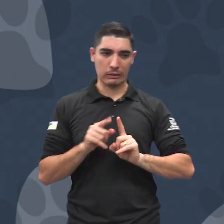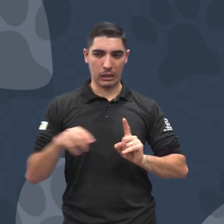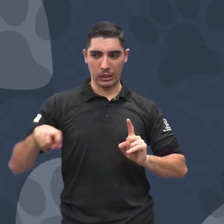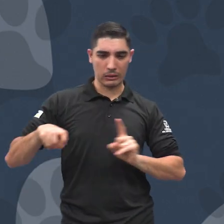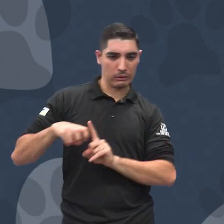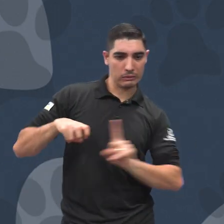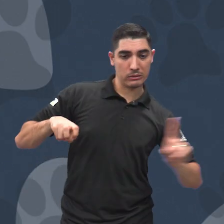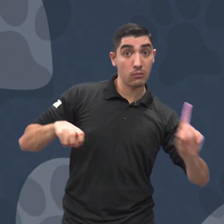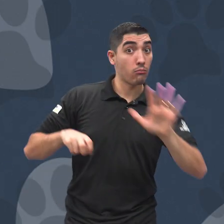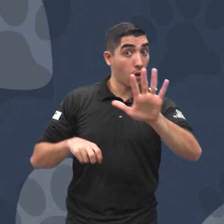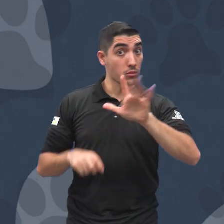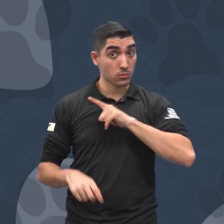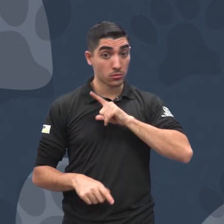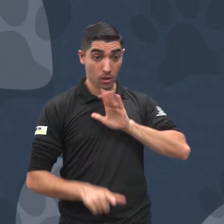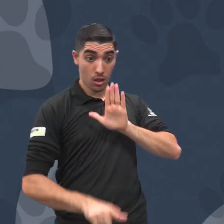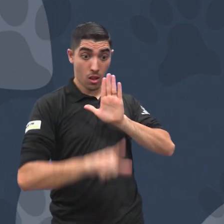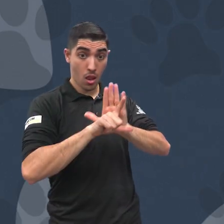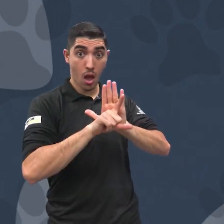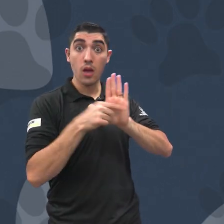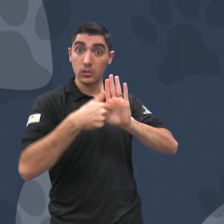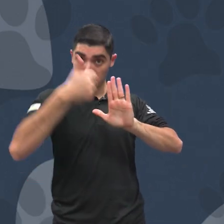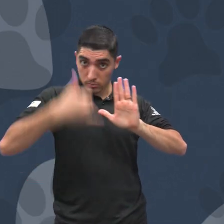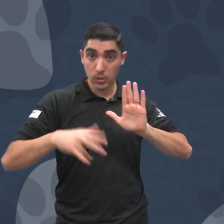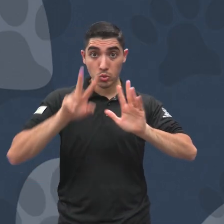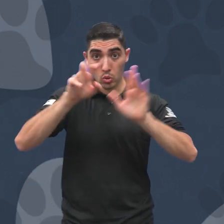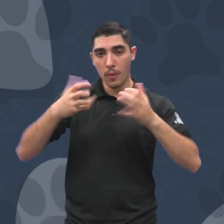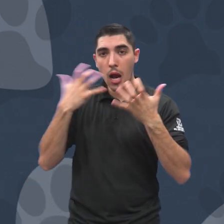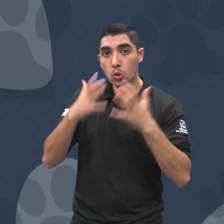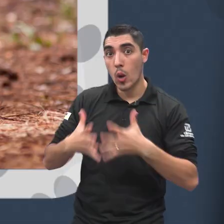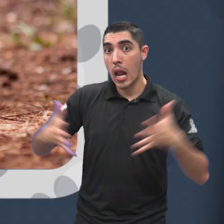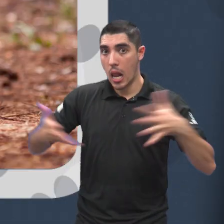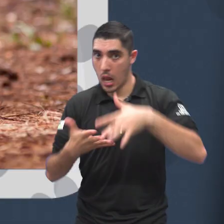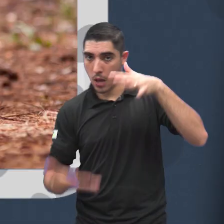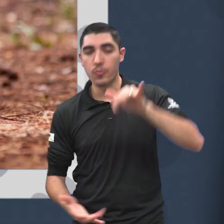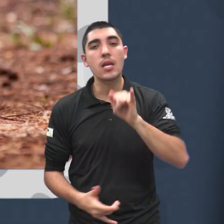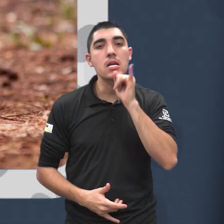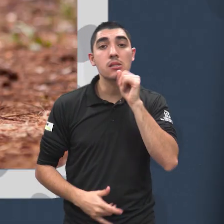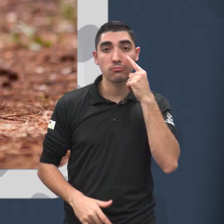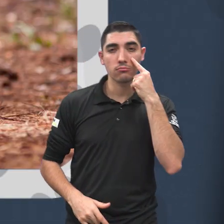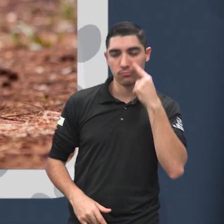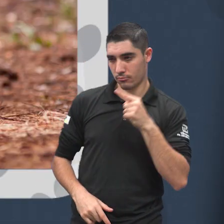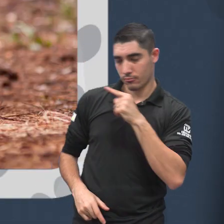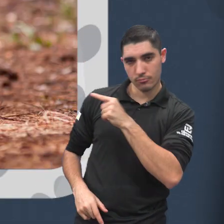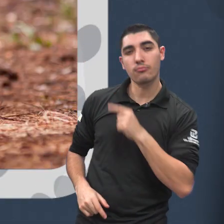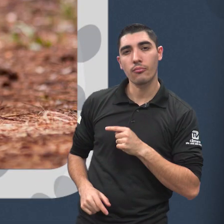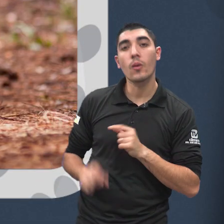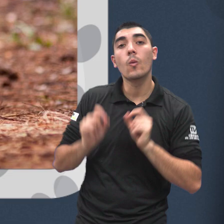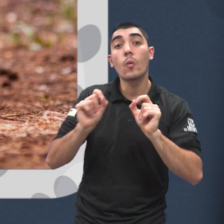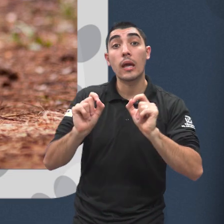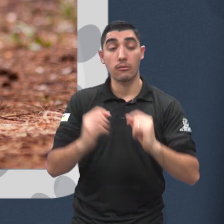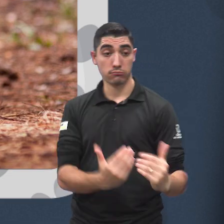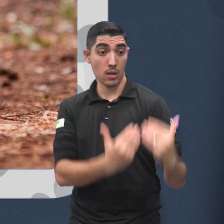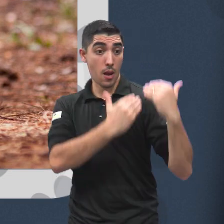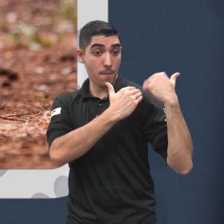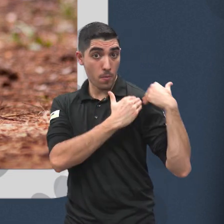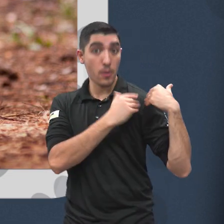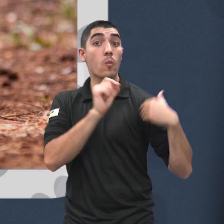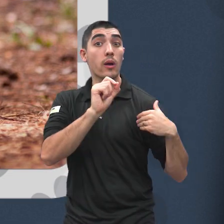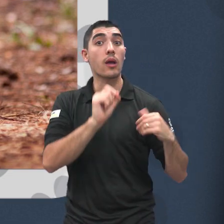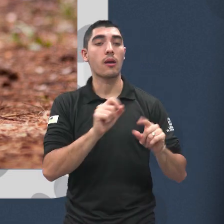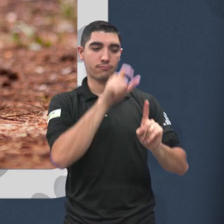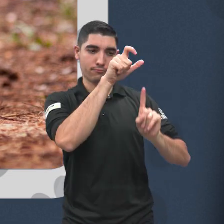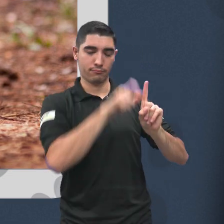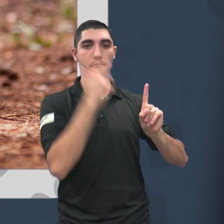existem leis que envolvem a posse de animais de grande porte, né? Vamos começar com o básico. A responsabilidade é